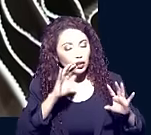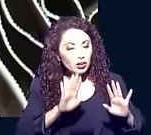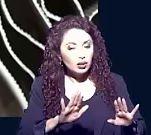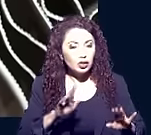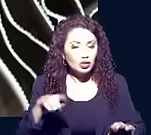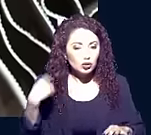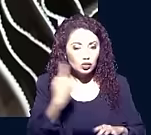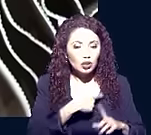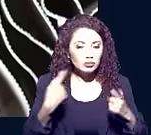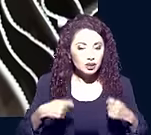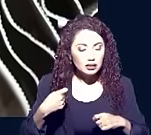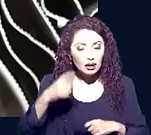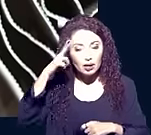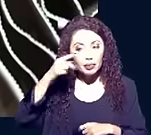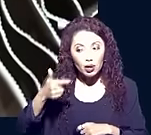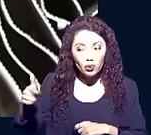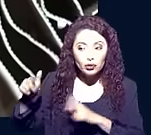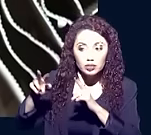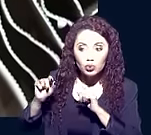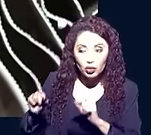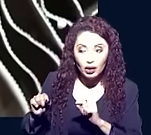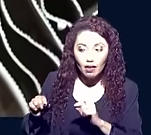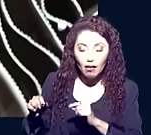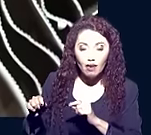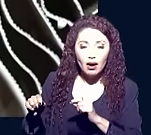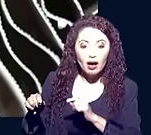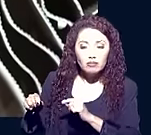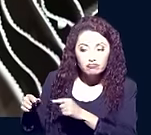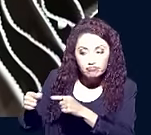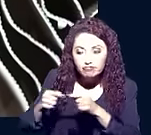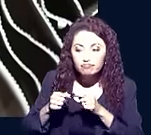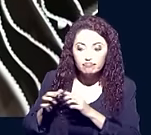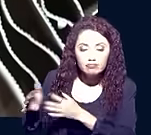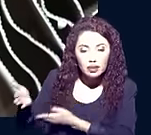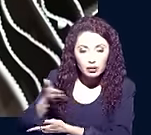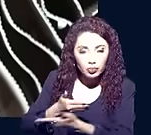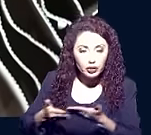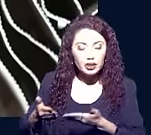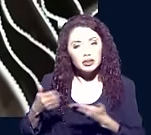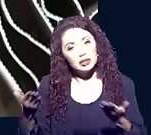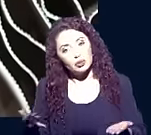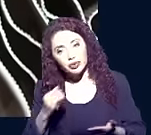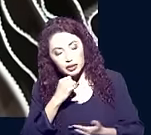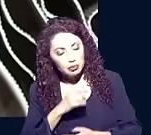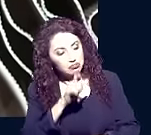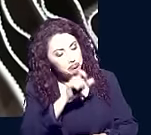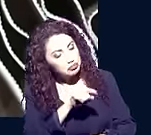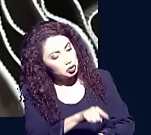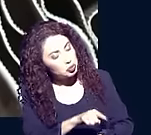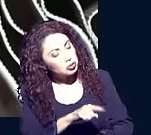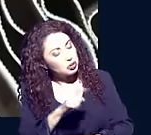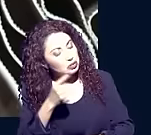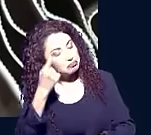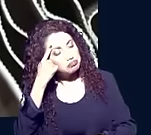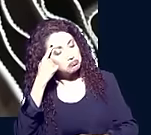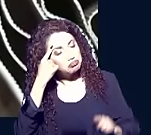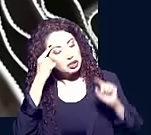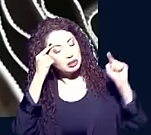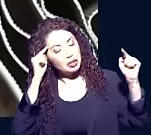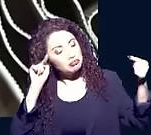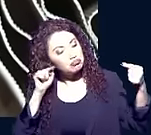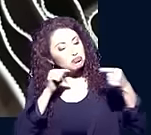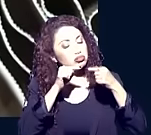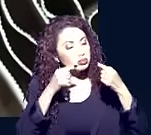trinômio chamado Harmonia constitucionalmente eles são então eu posso pensar igual a ele com relação ao seguinte a